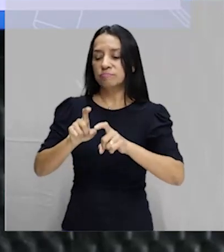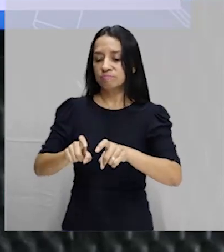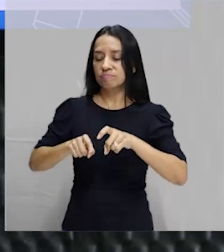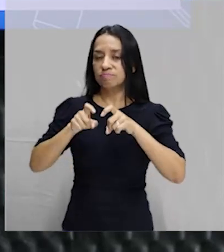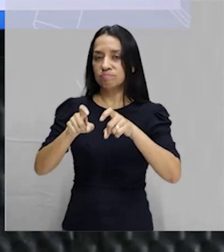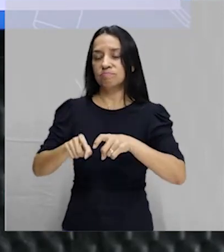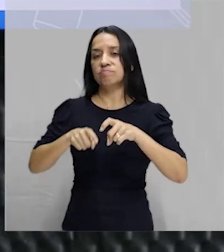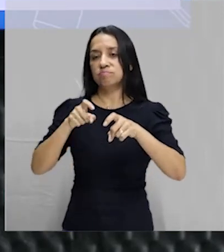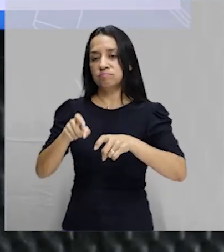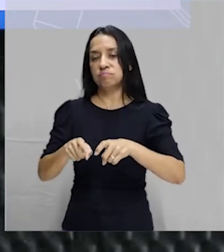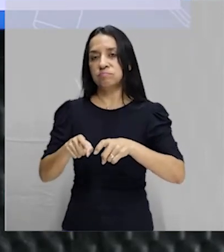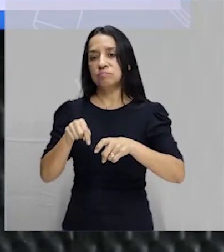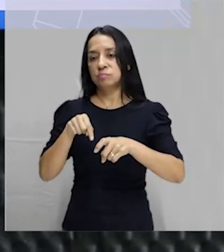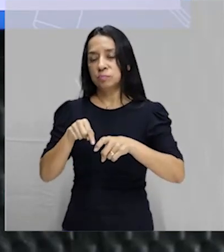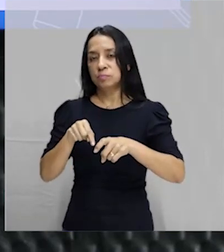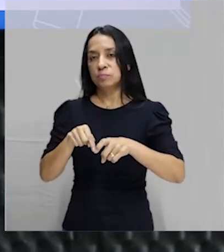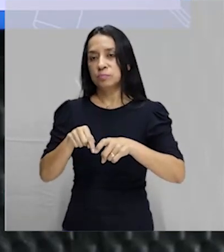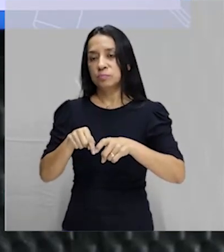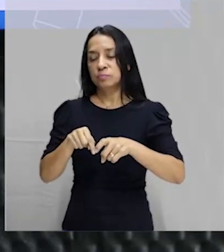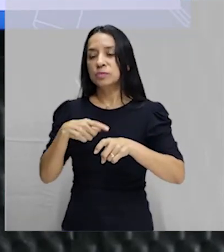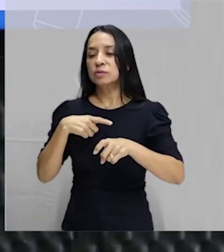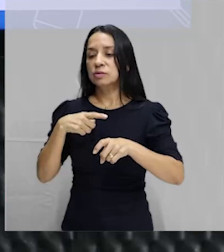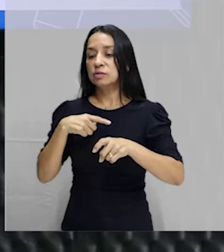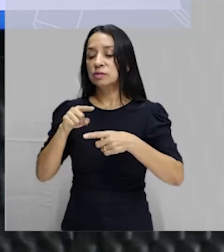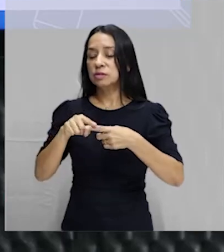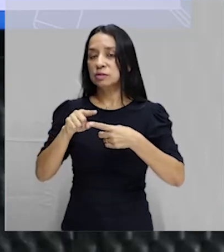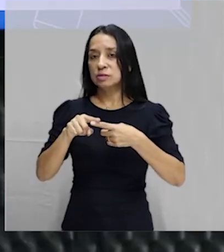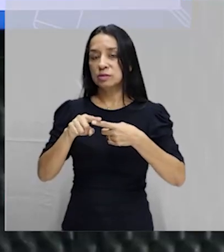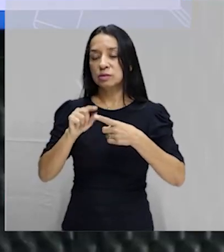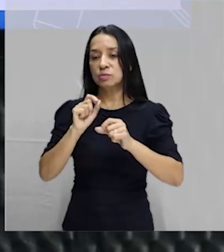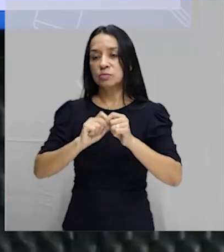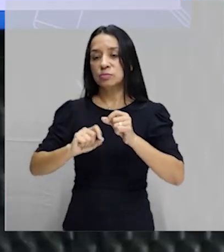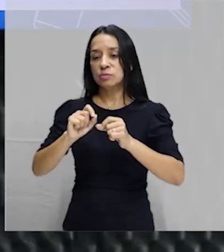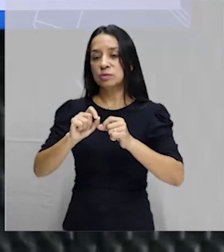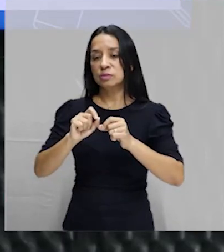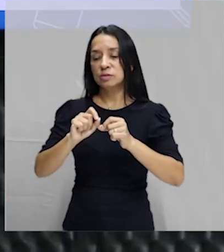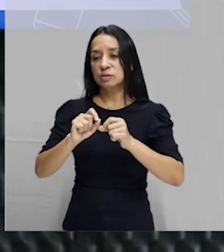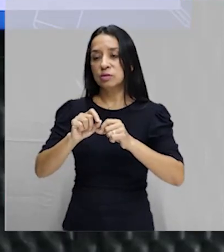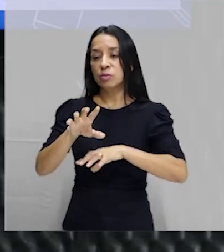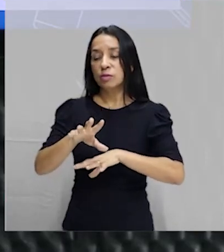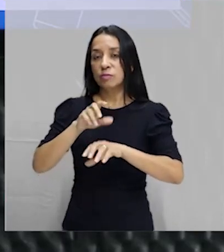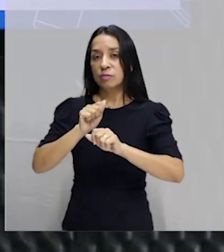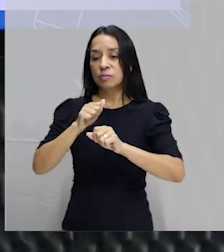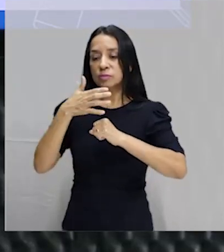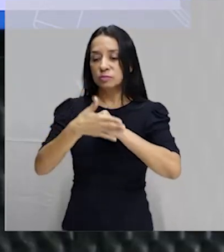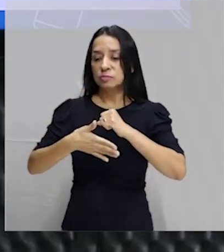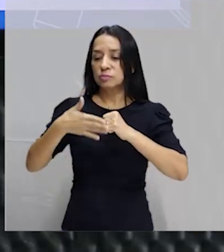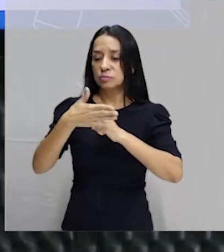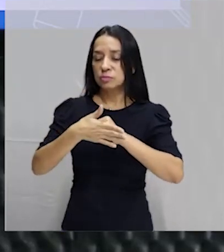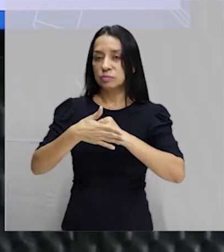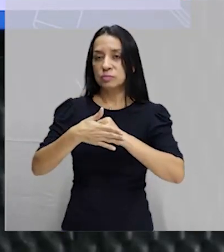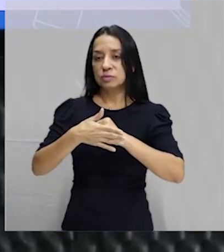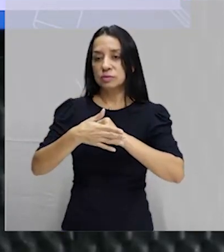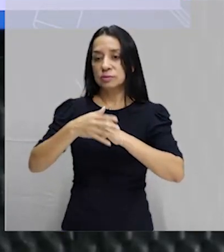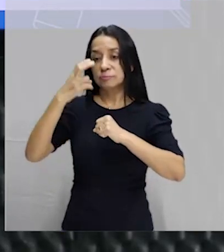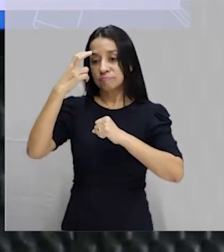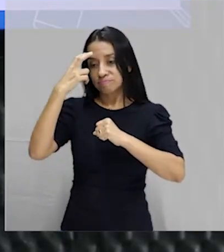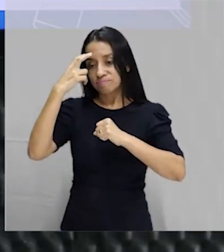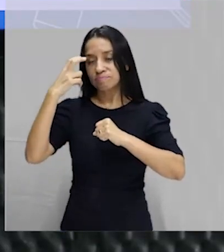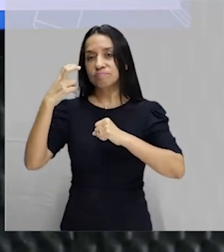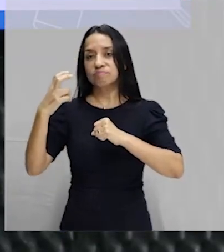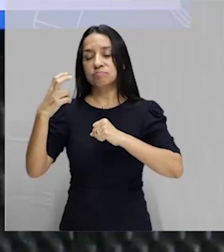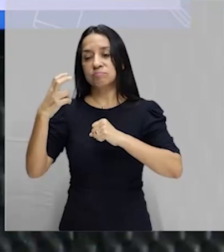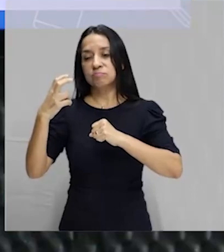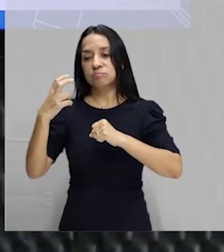Atenas, que vai ter uma formação de base intelectual. O cidadão ateniense, ele terá